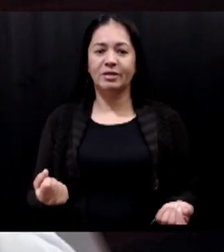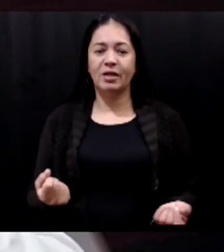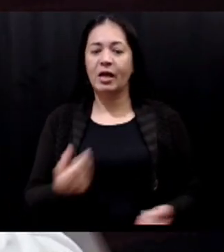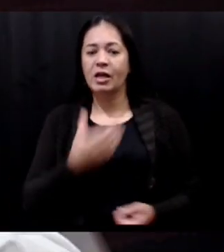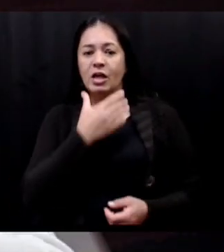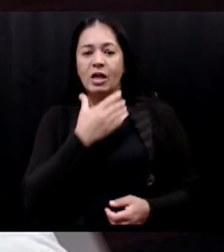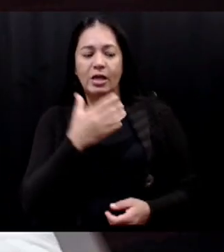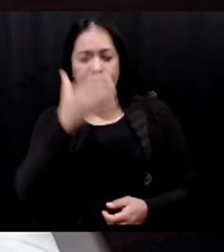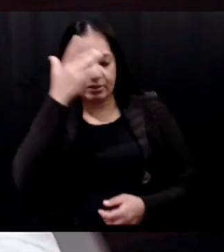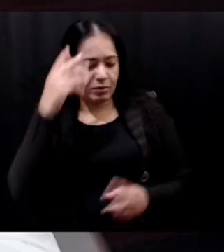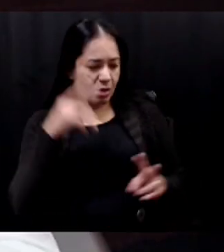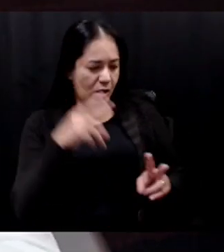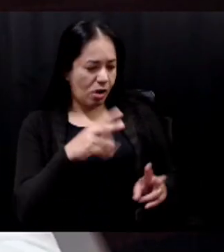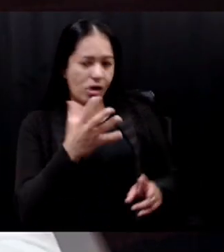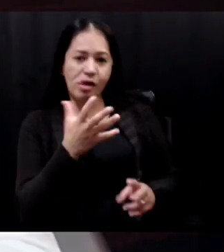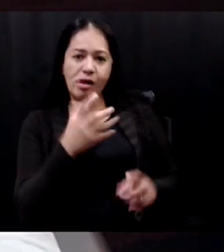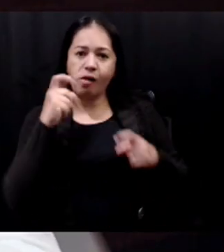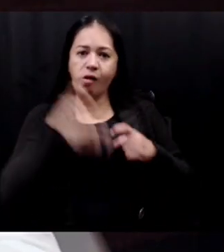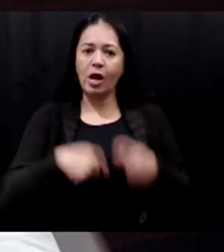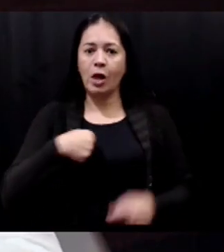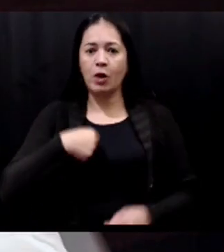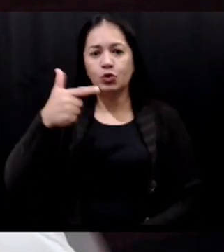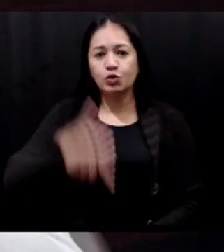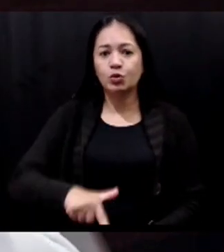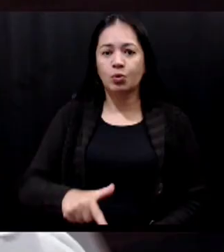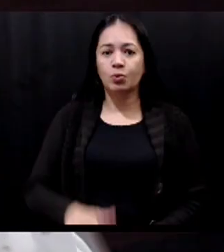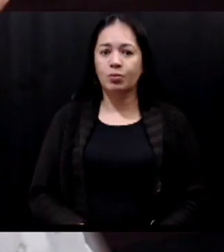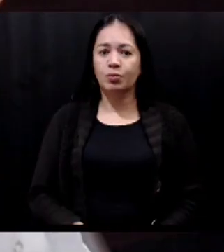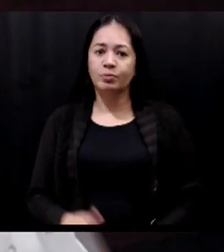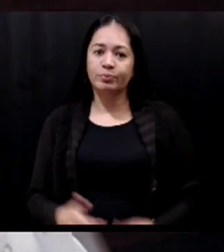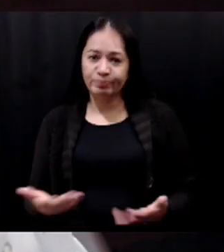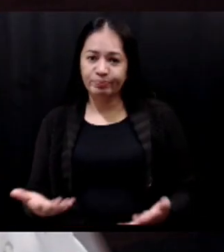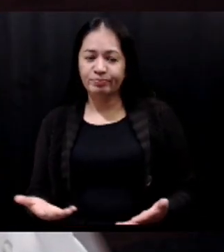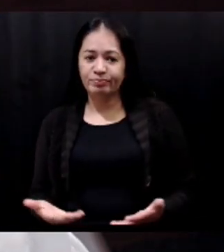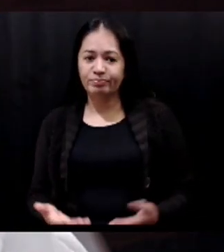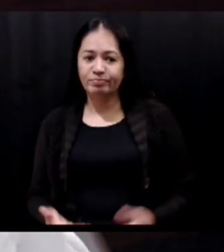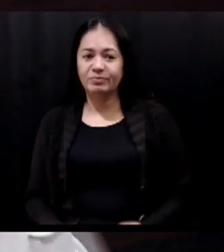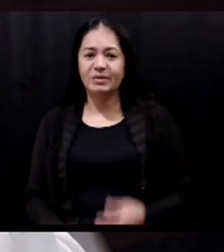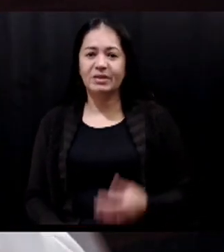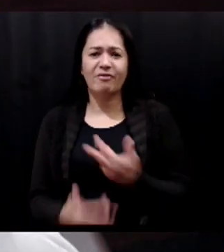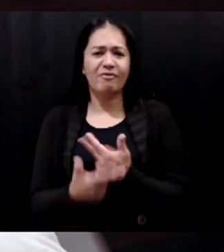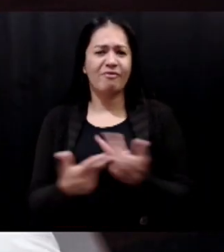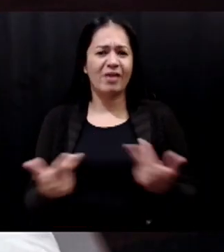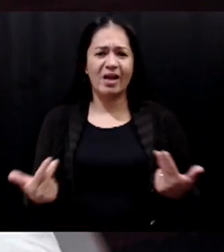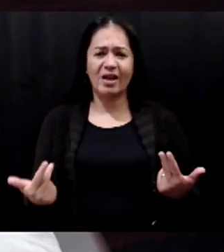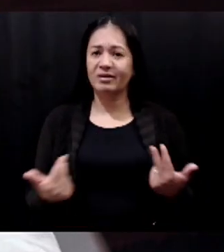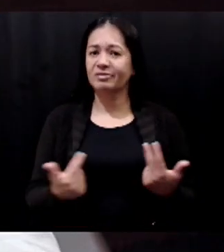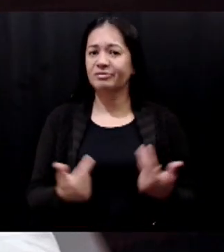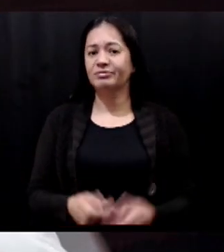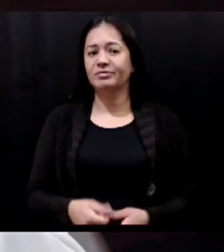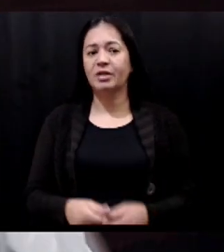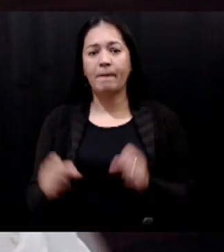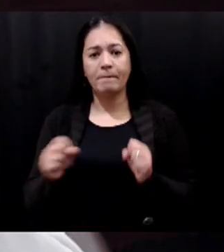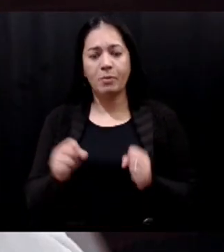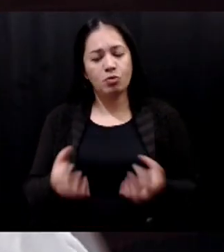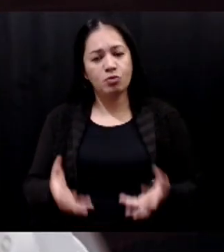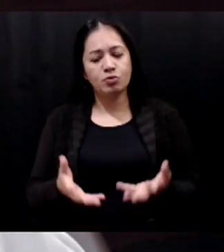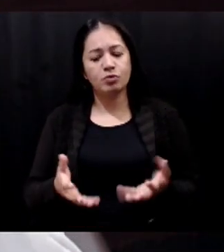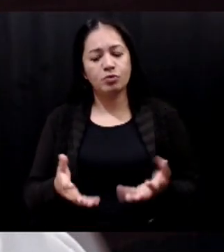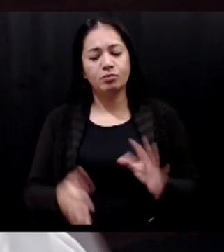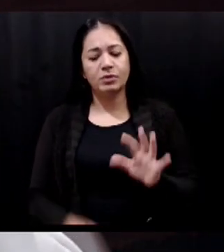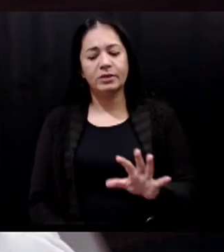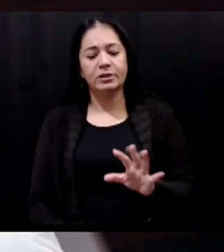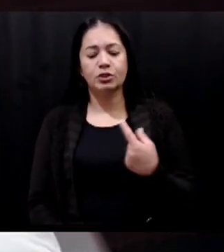algum momento causaram mal para mim, né. Então, assim, são vários os fatores, né, que podem contribuir para isso, né. A gente fala de